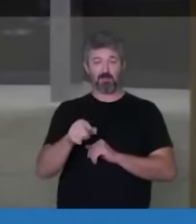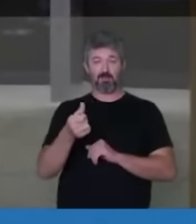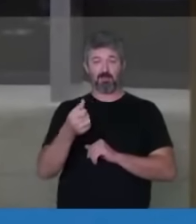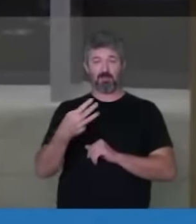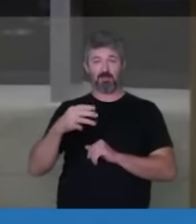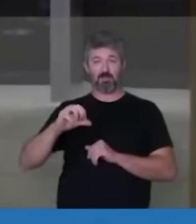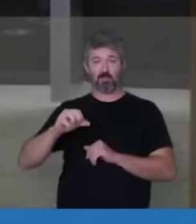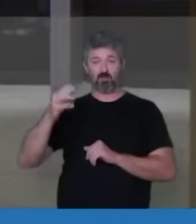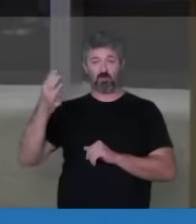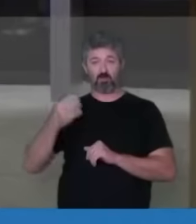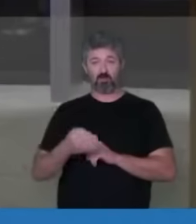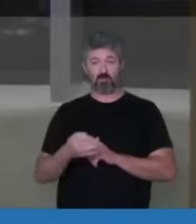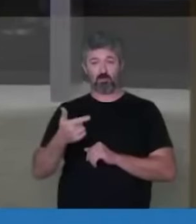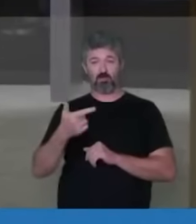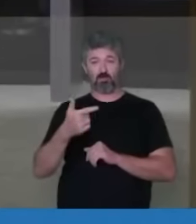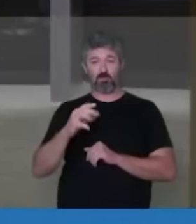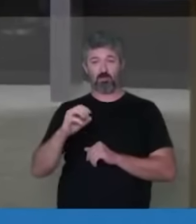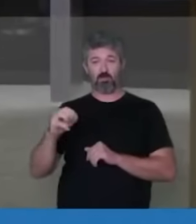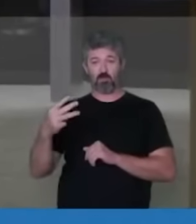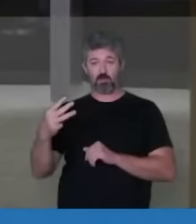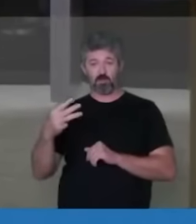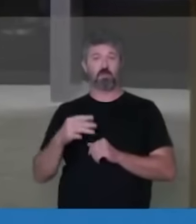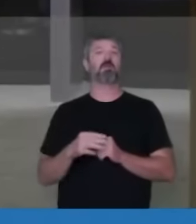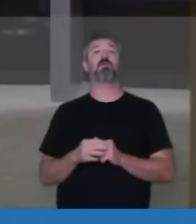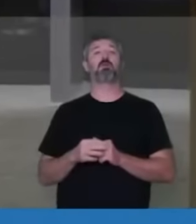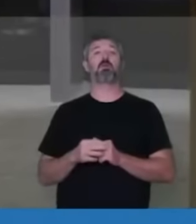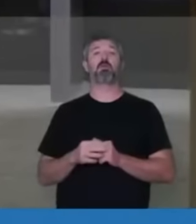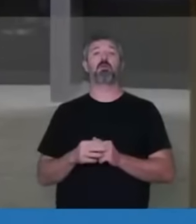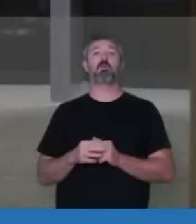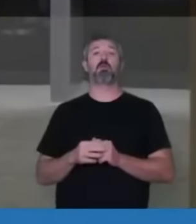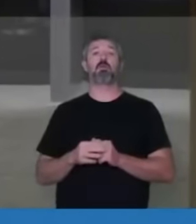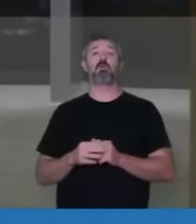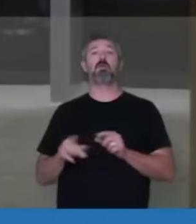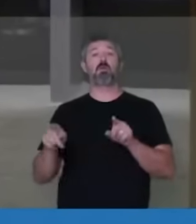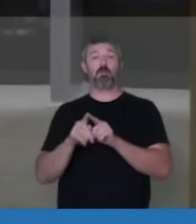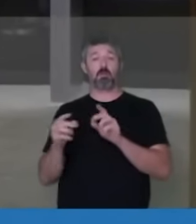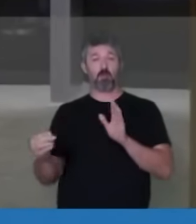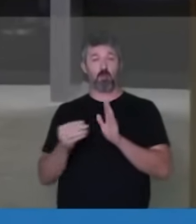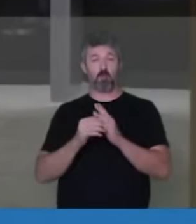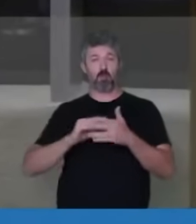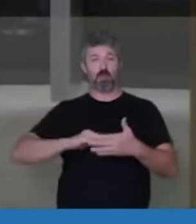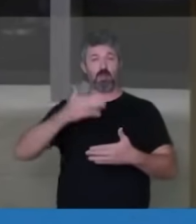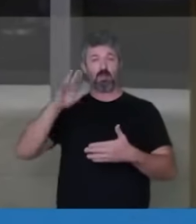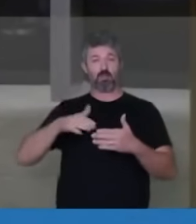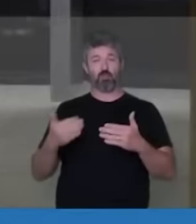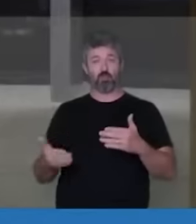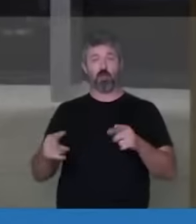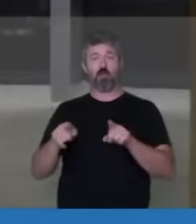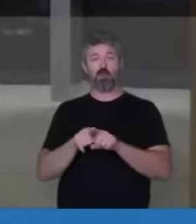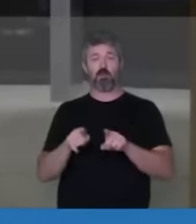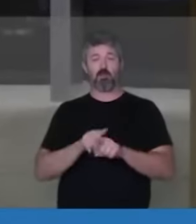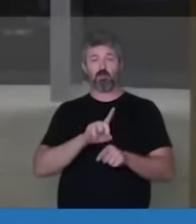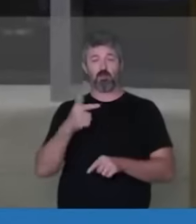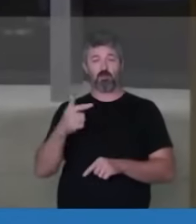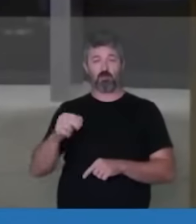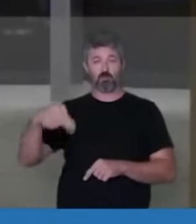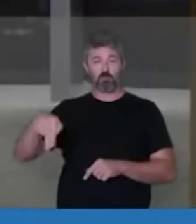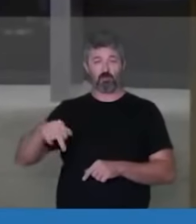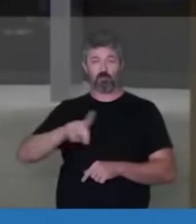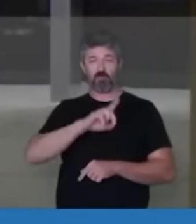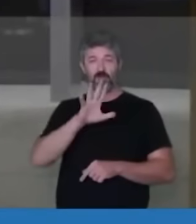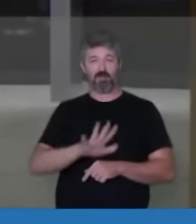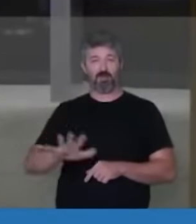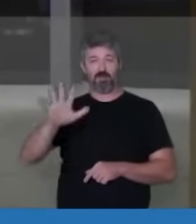9 de janeiro de 2003, por sua vez, inclui no calendário escolar o dia 20 de novembro como Dia